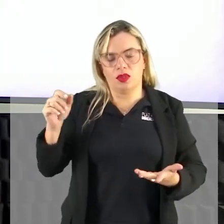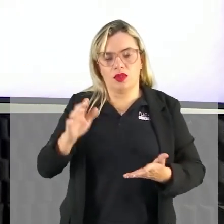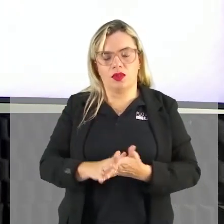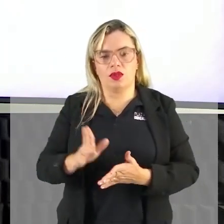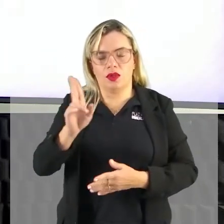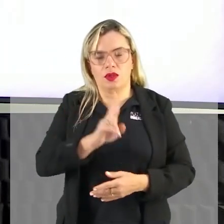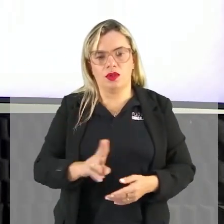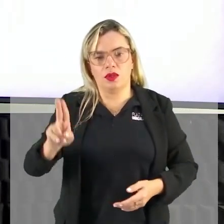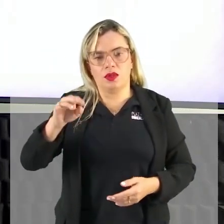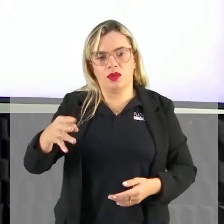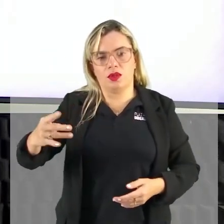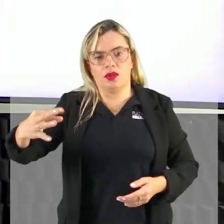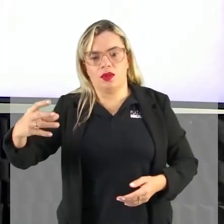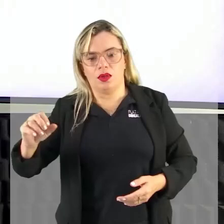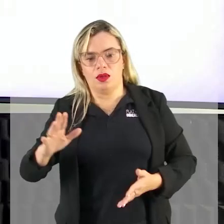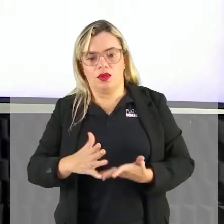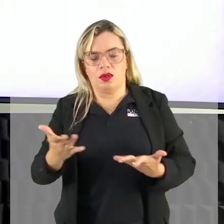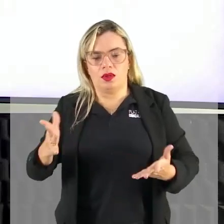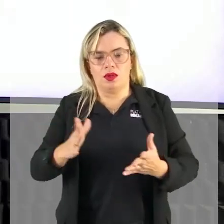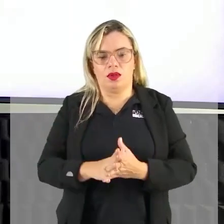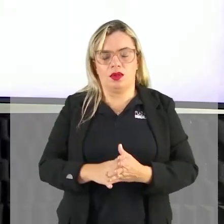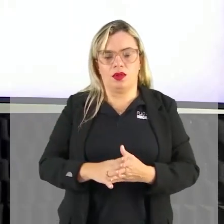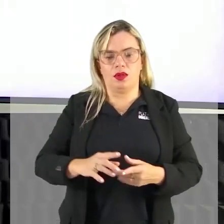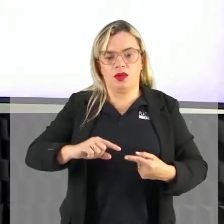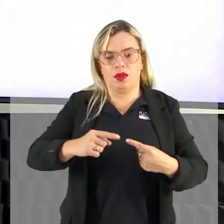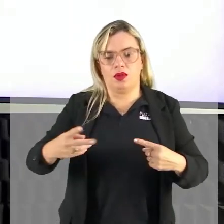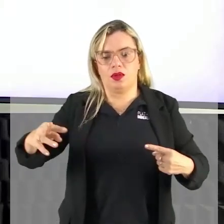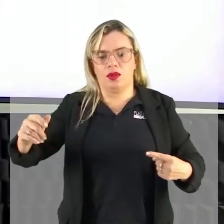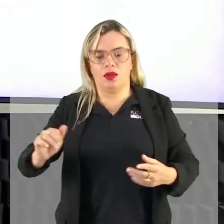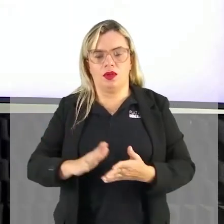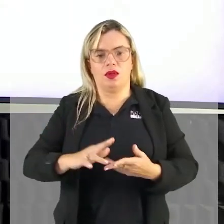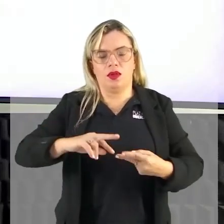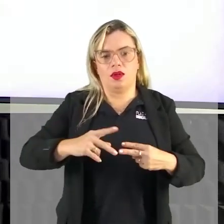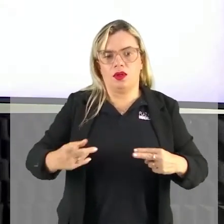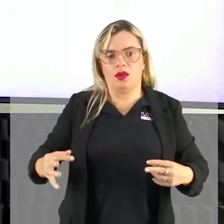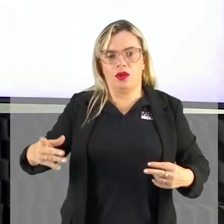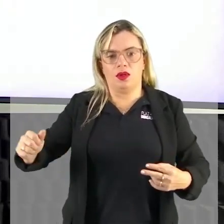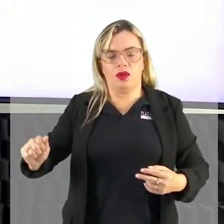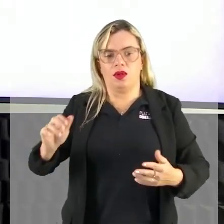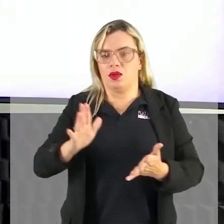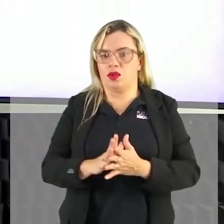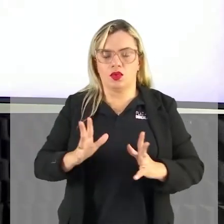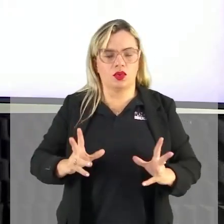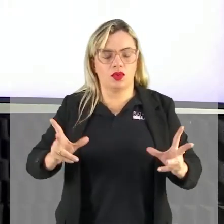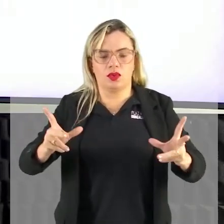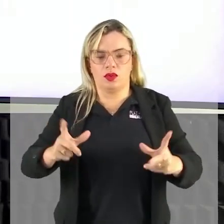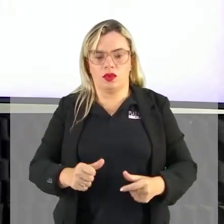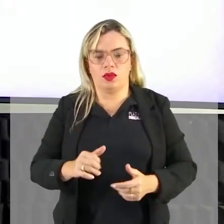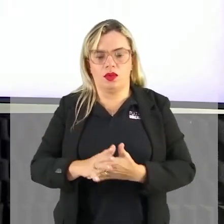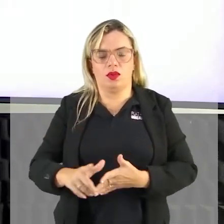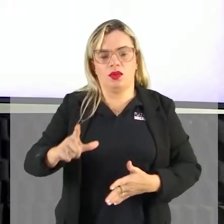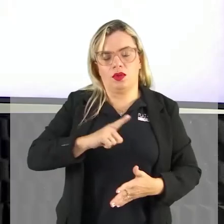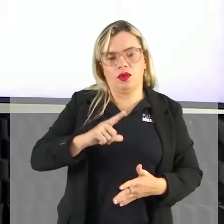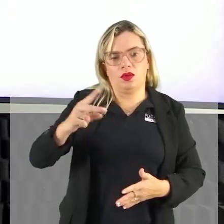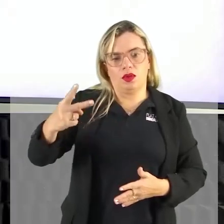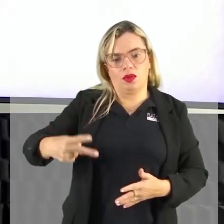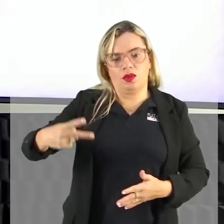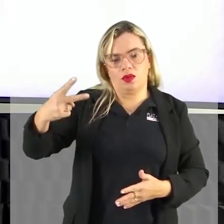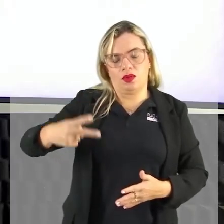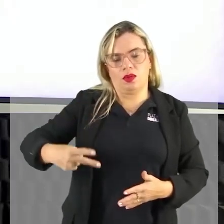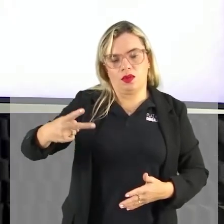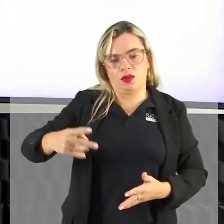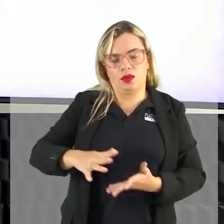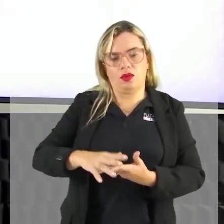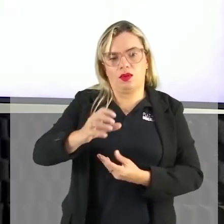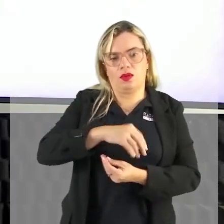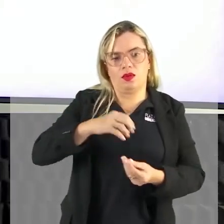ataca a síntese de DNA e a síntese de RNA, eu vou atacar todo mundo, porque todo mundo tem essas duas coisas, tanto